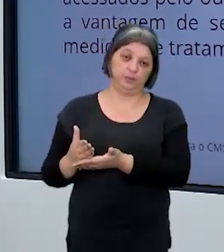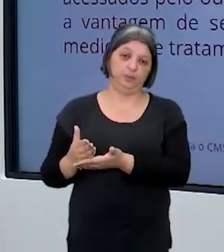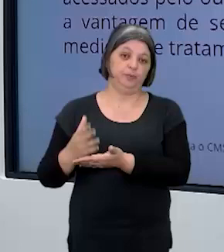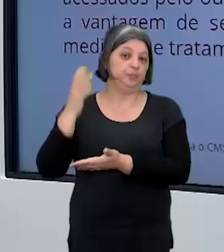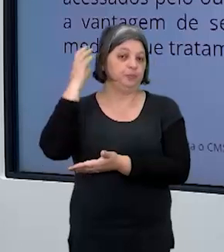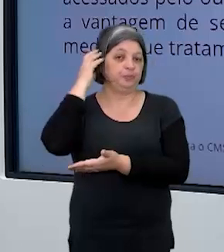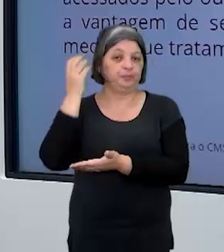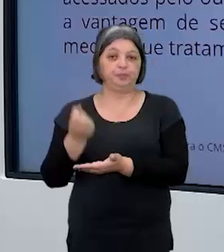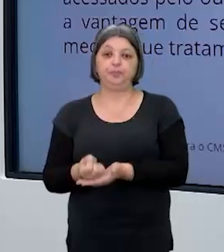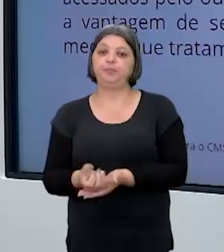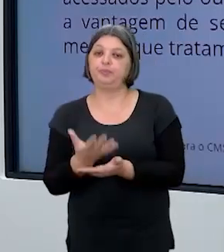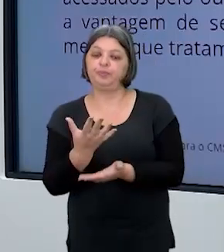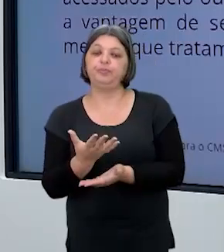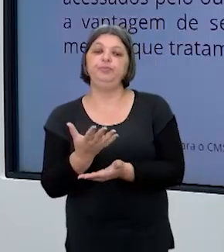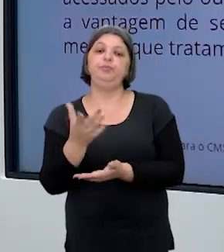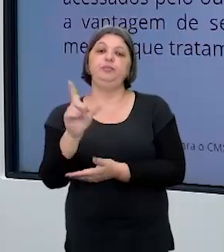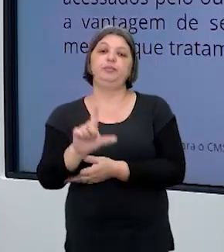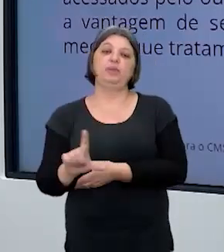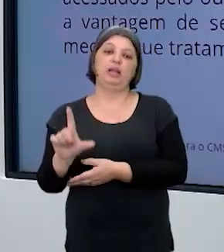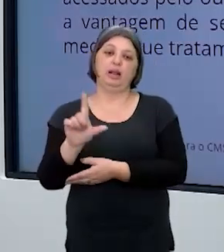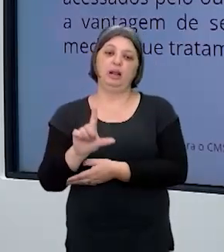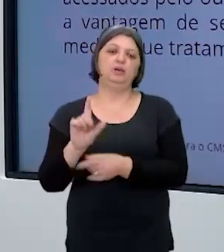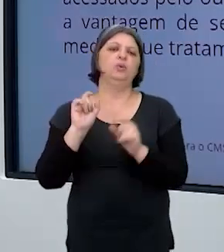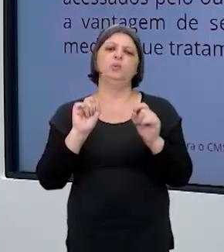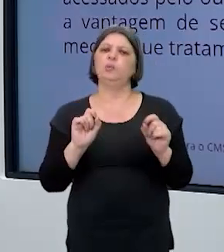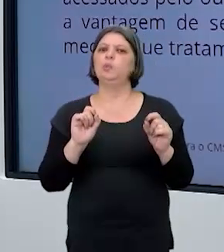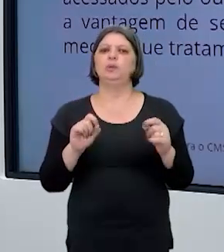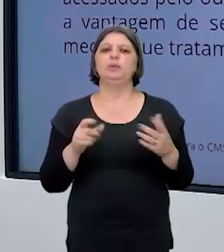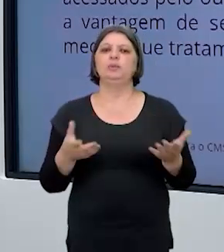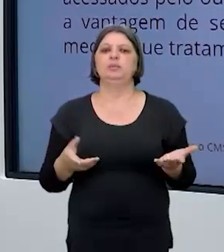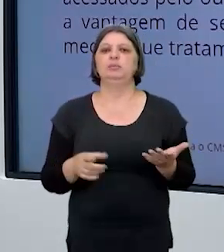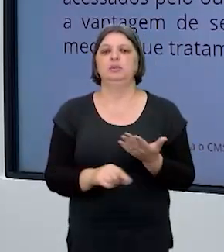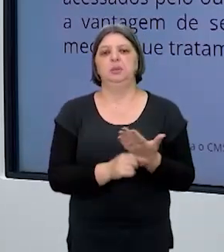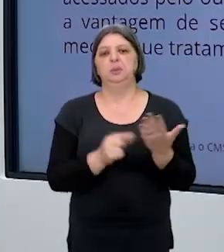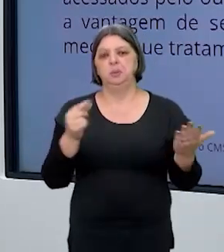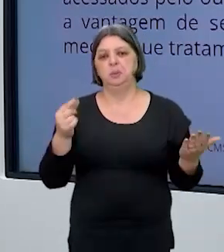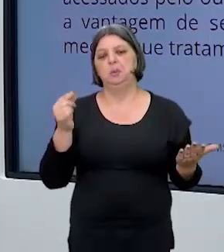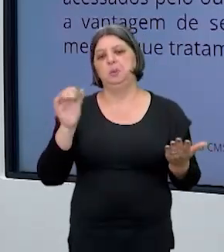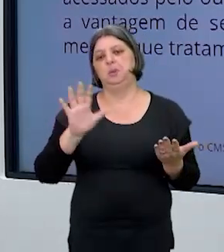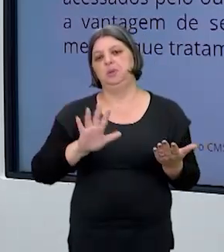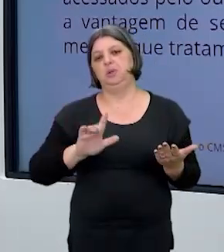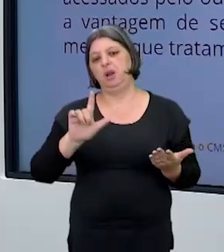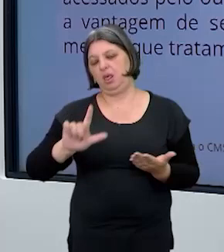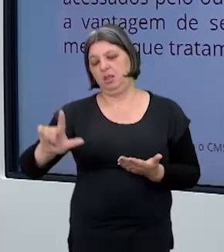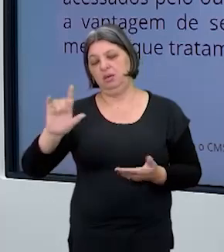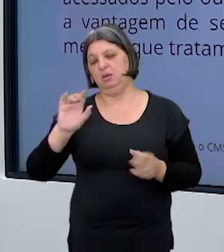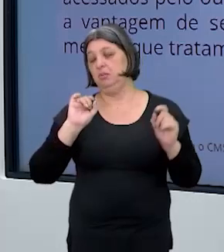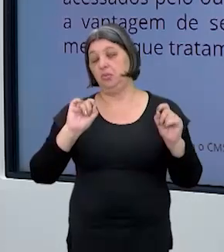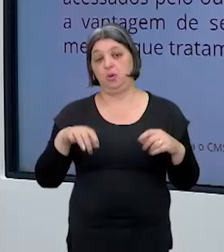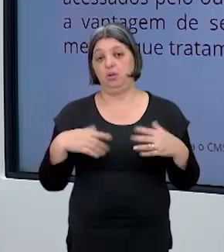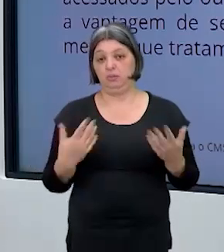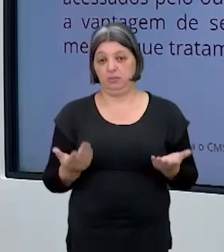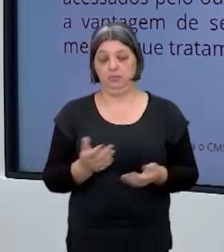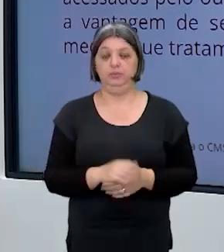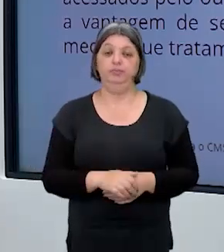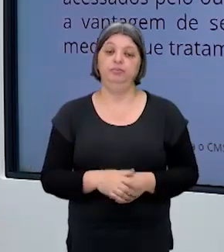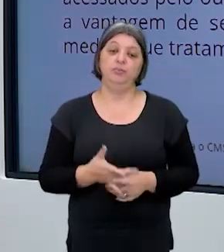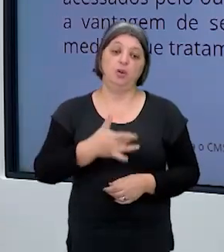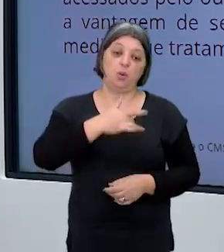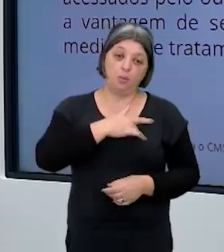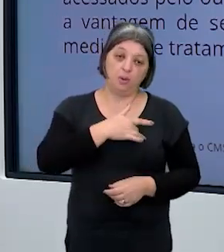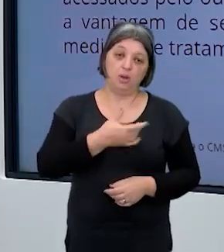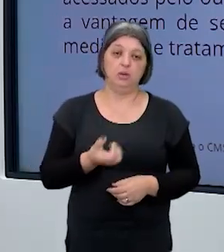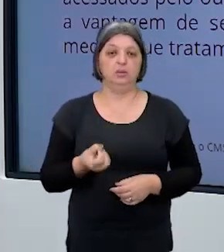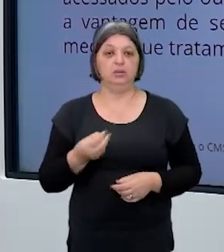podcasts sobre obras literárias, que obras literárias, então também será bem diversificado aí, né? Mais para um romance, mais